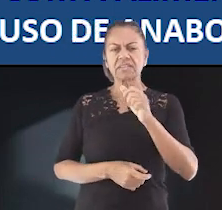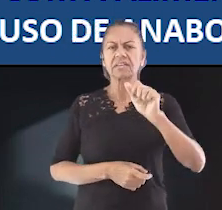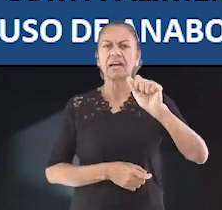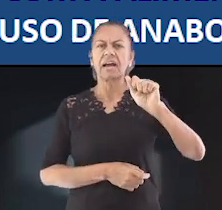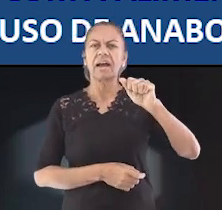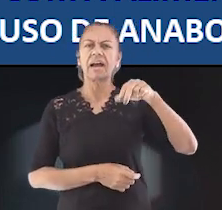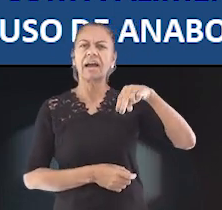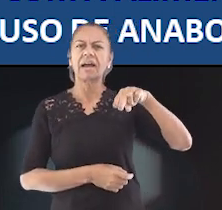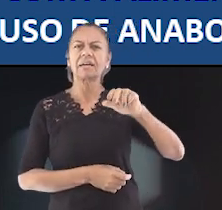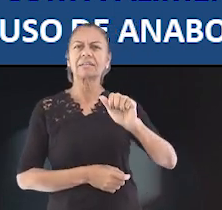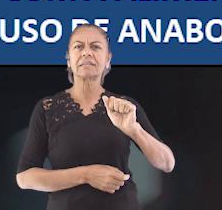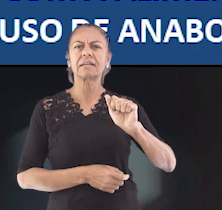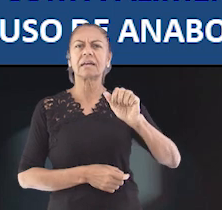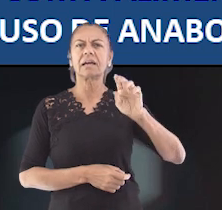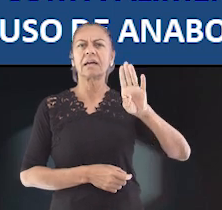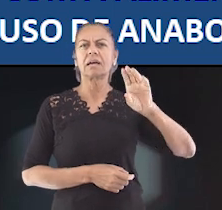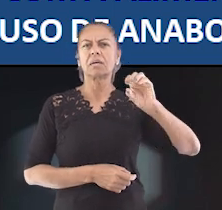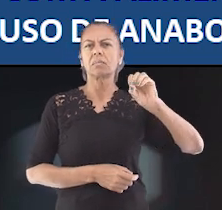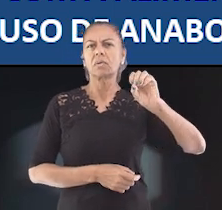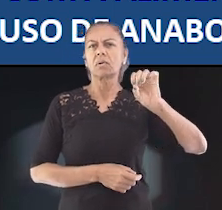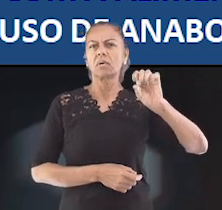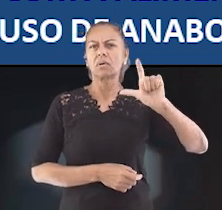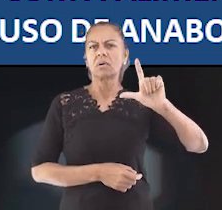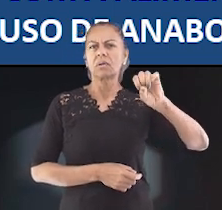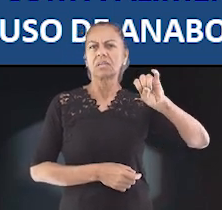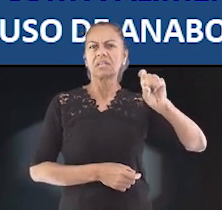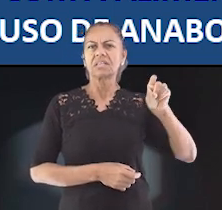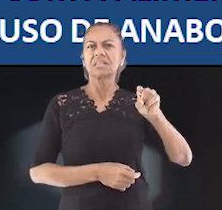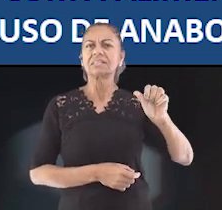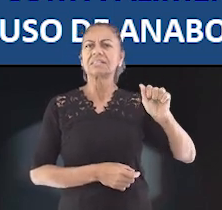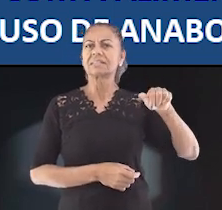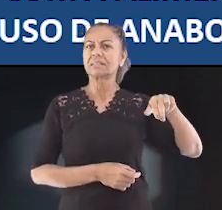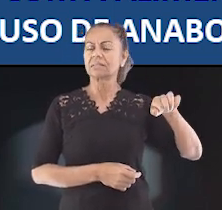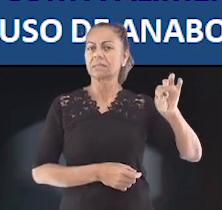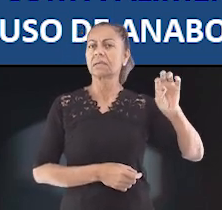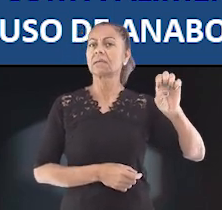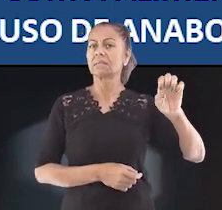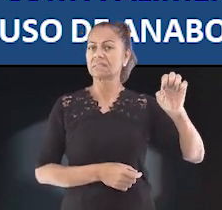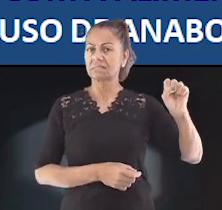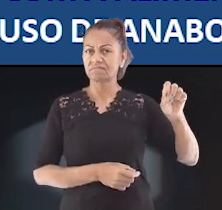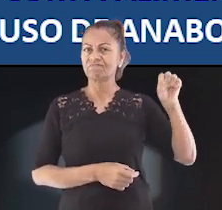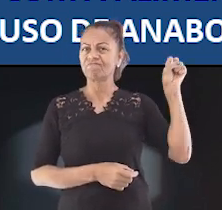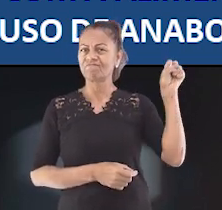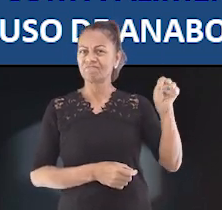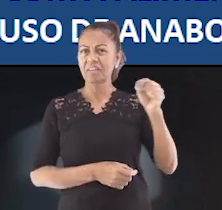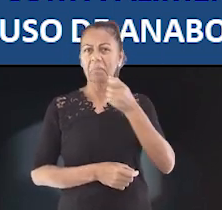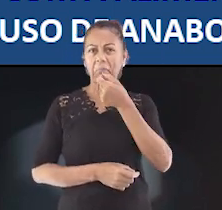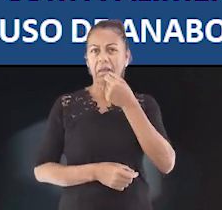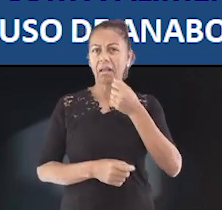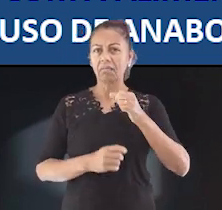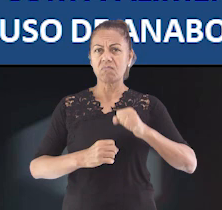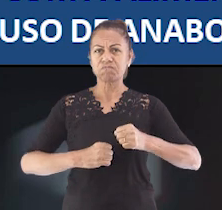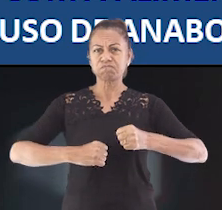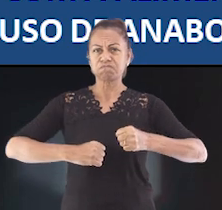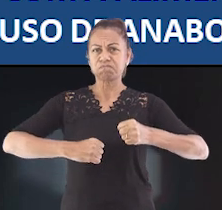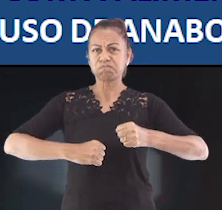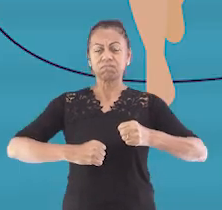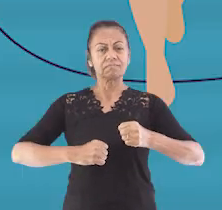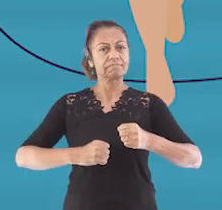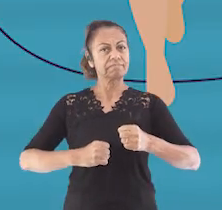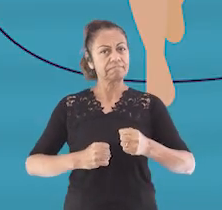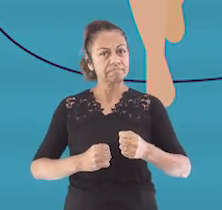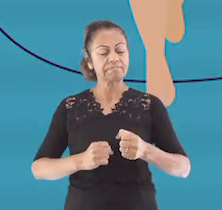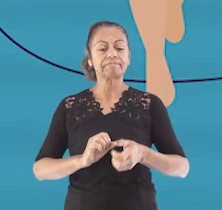a alimentação e o uso de anabolizantes, que podem trazer riscos para a nossa